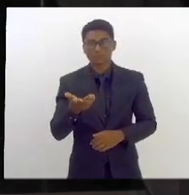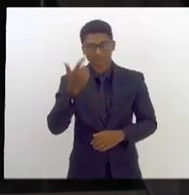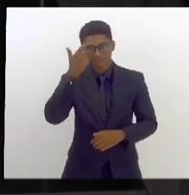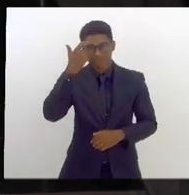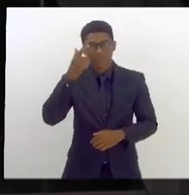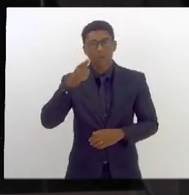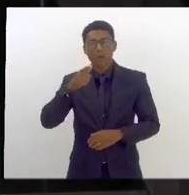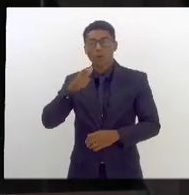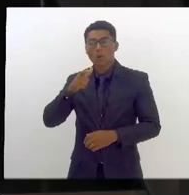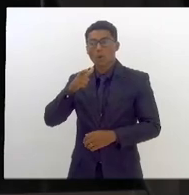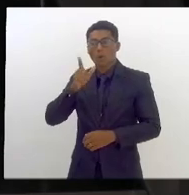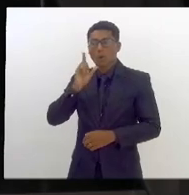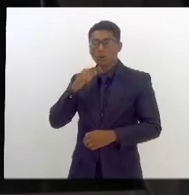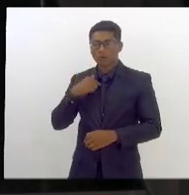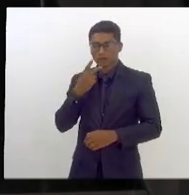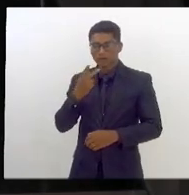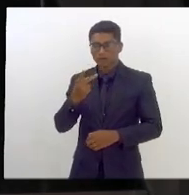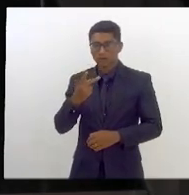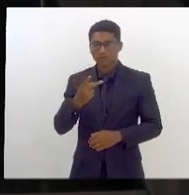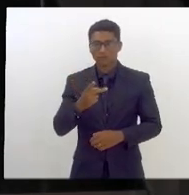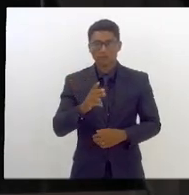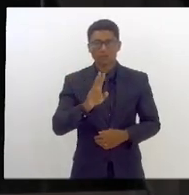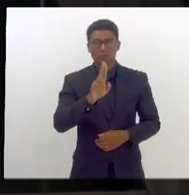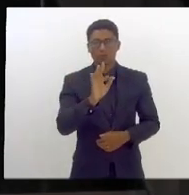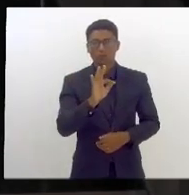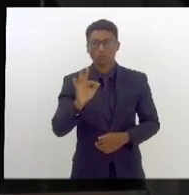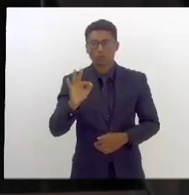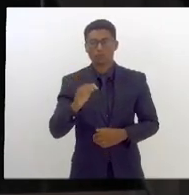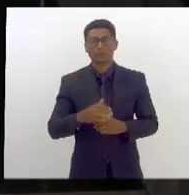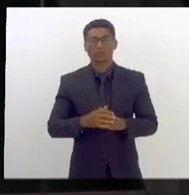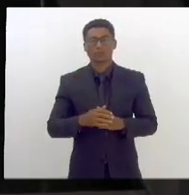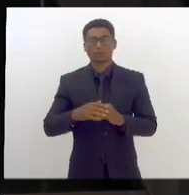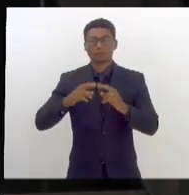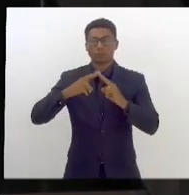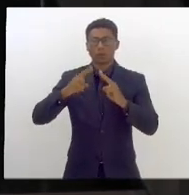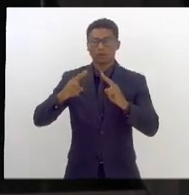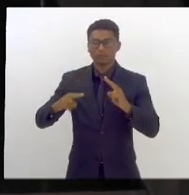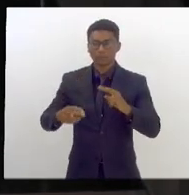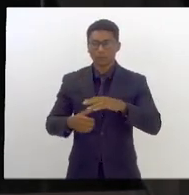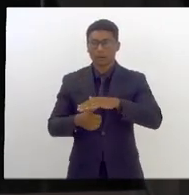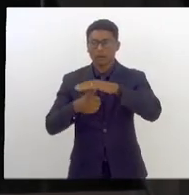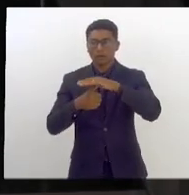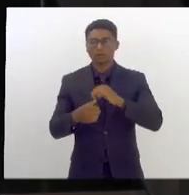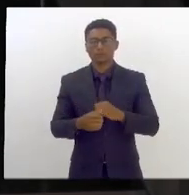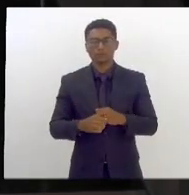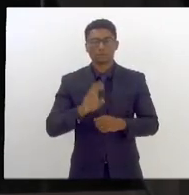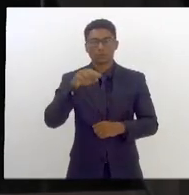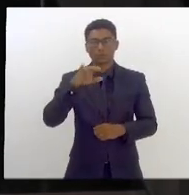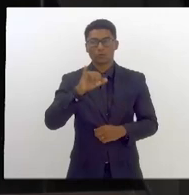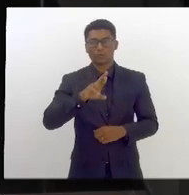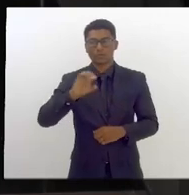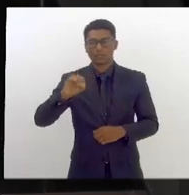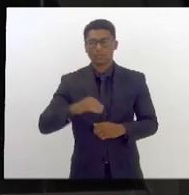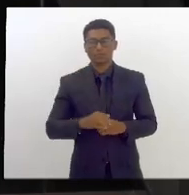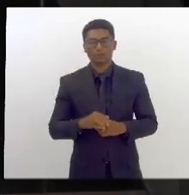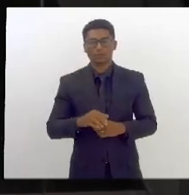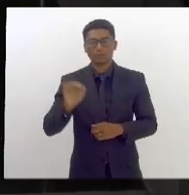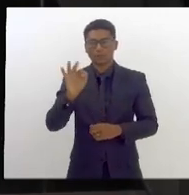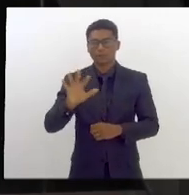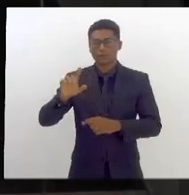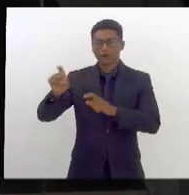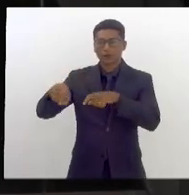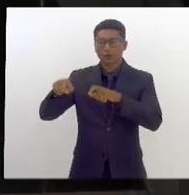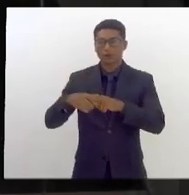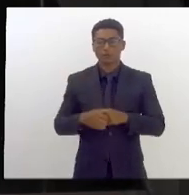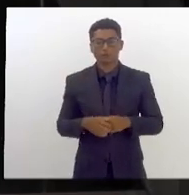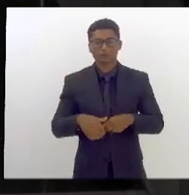da sessão de ontem o reitor da ufra o reitor da reitora da UFRJ o retorno da Unirio o reitor da Federal Rural o reitor